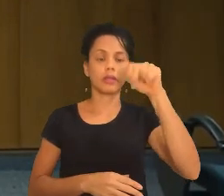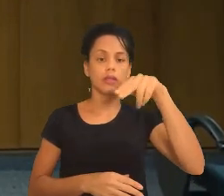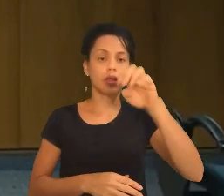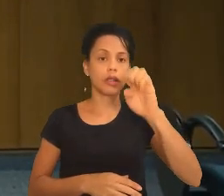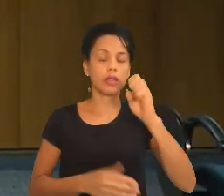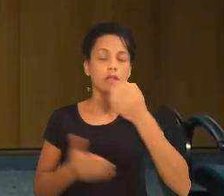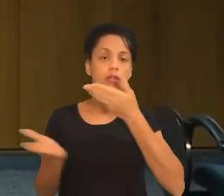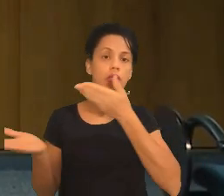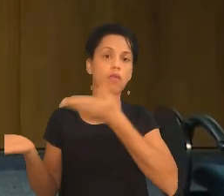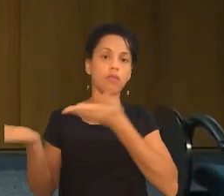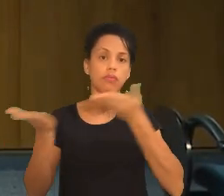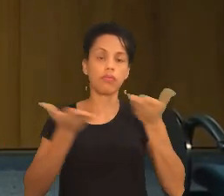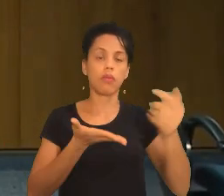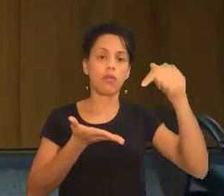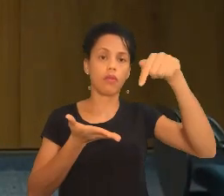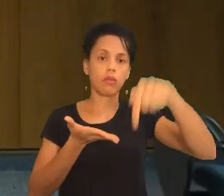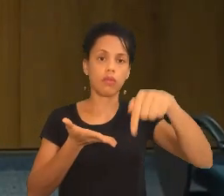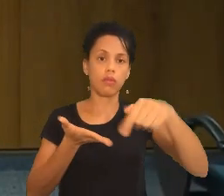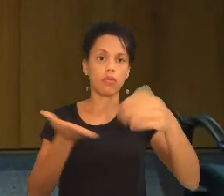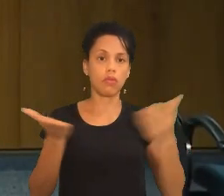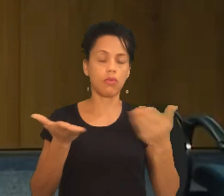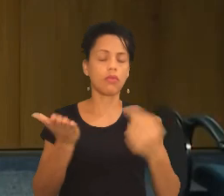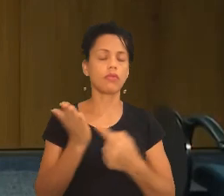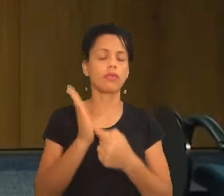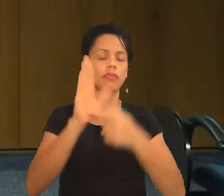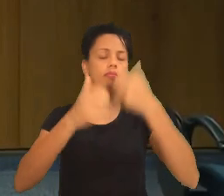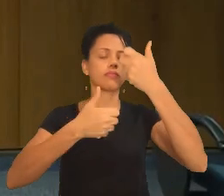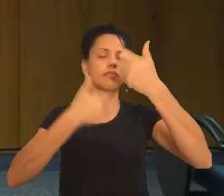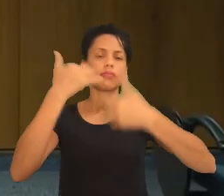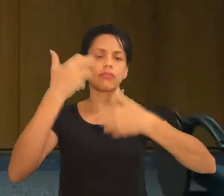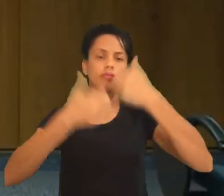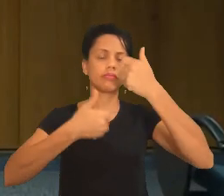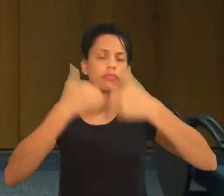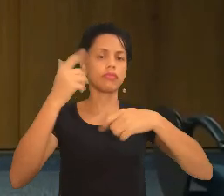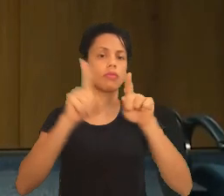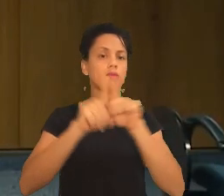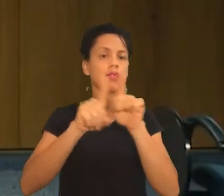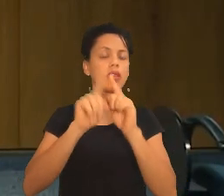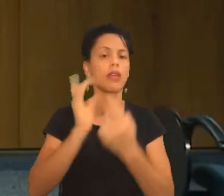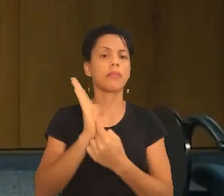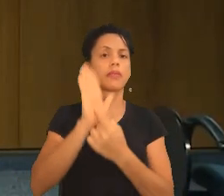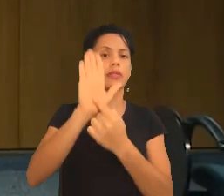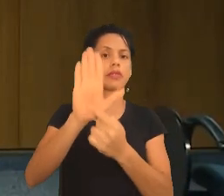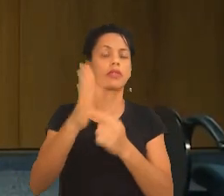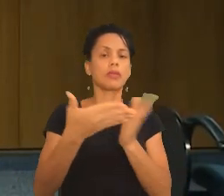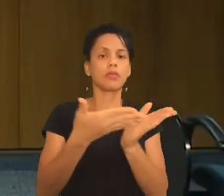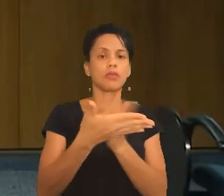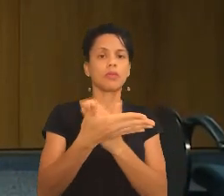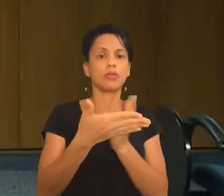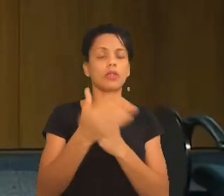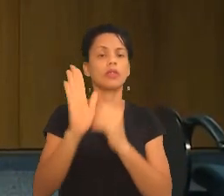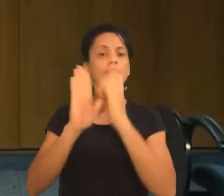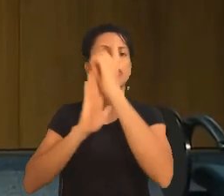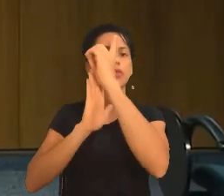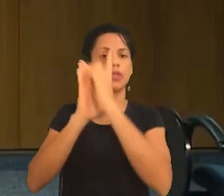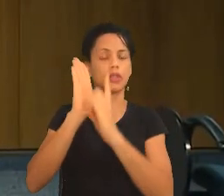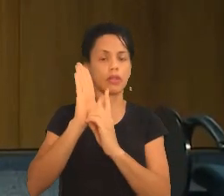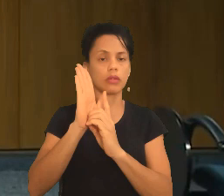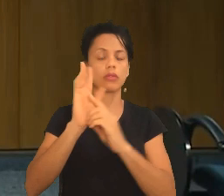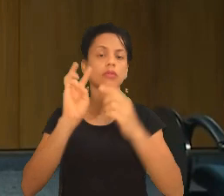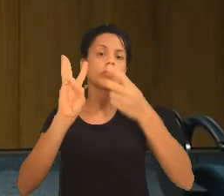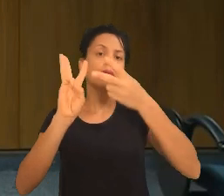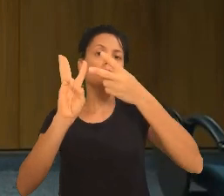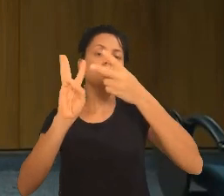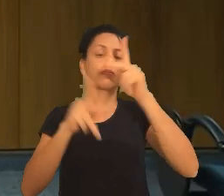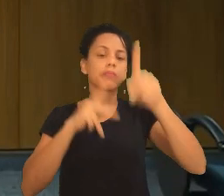hoje nos brindar com a fala e apresentar o livro Direito dos Povos Indígenas em Disputa,